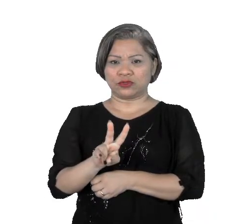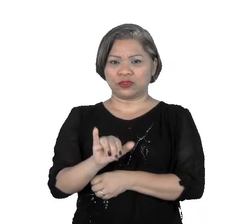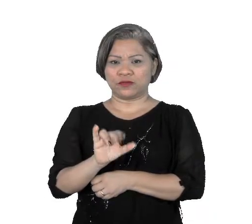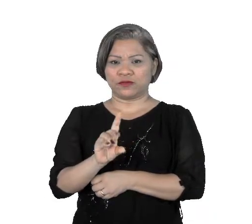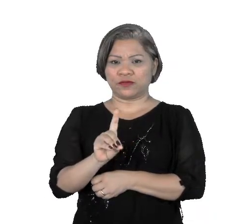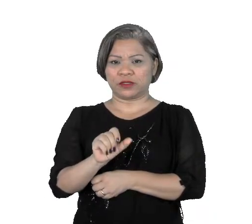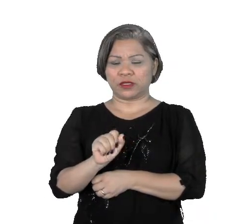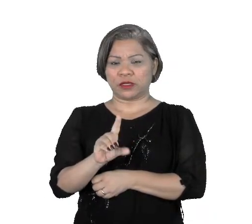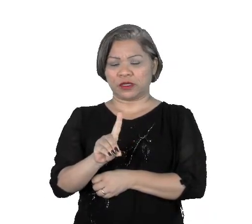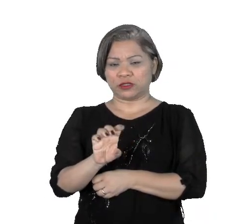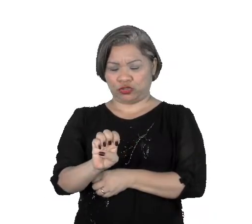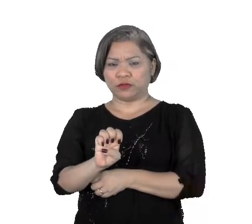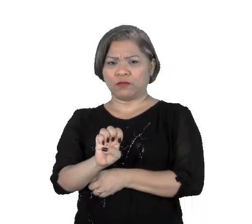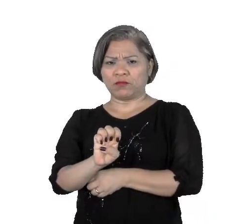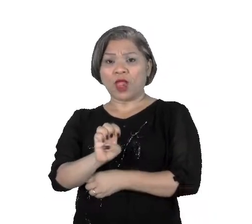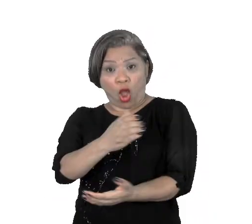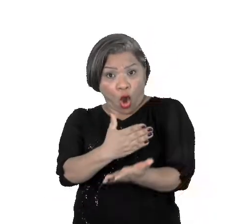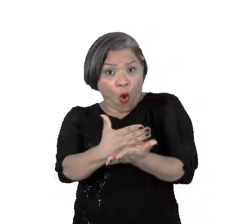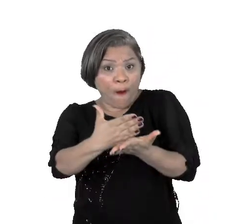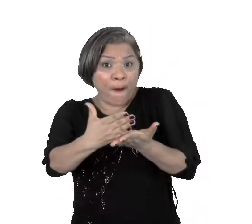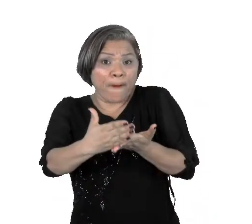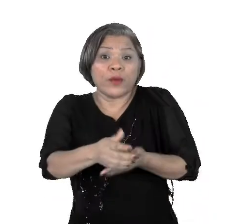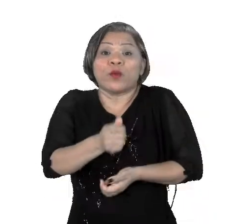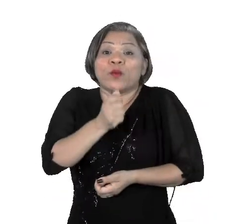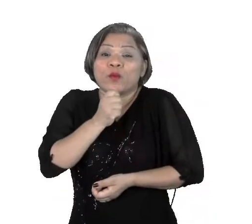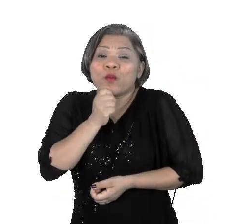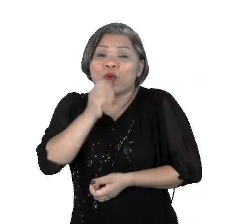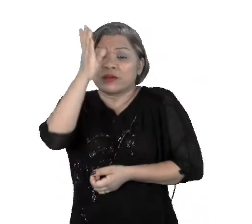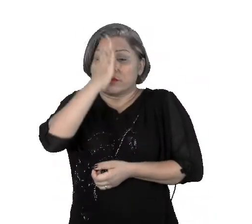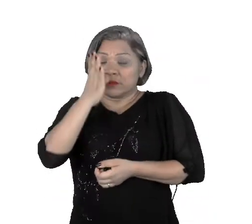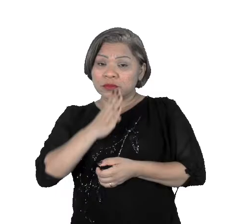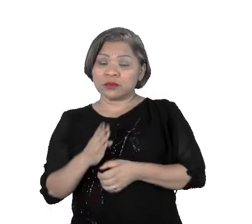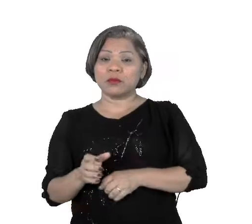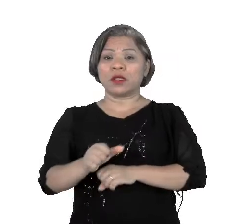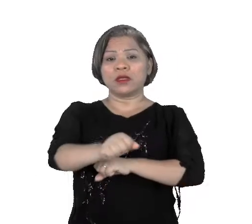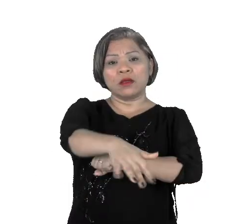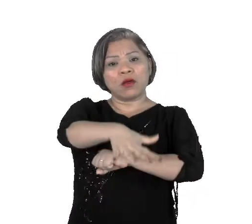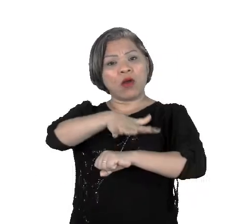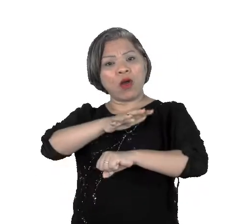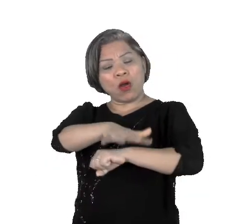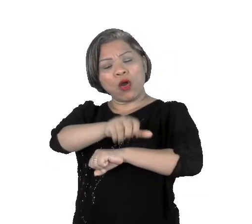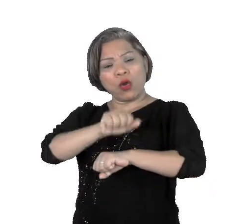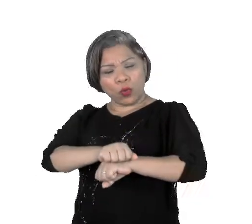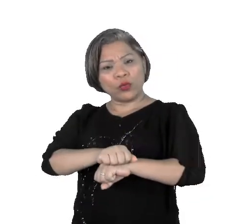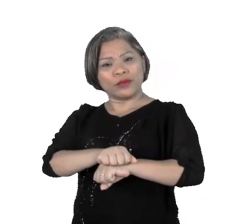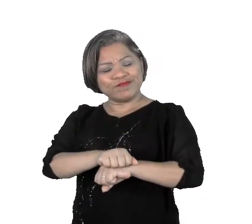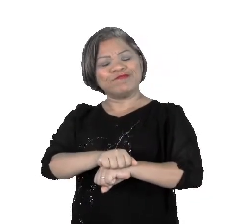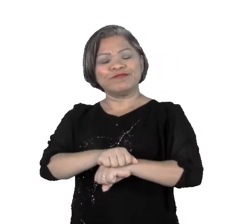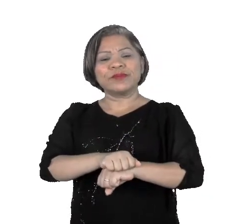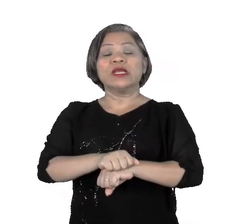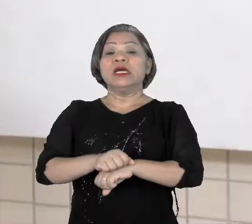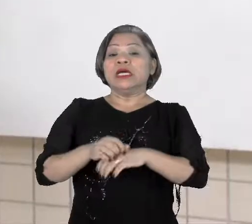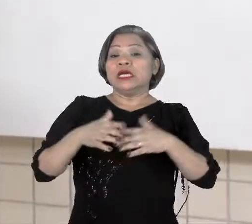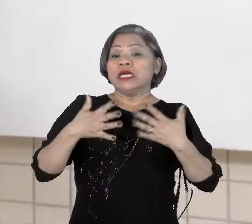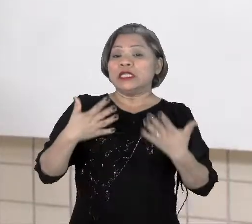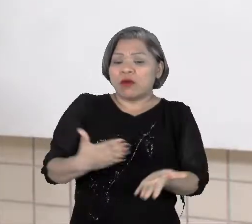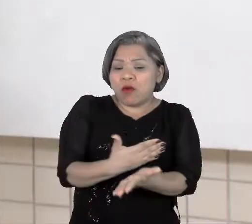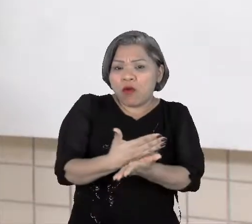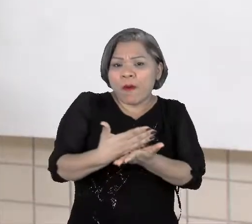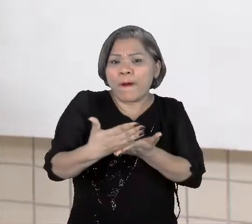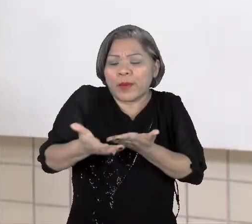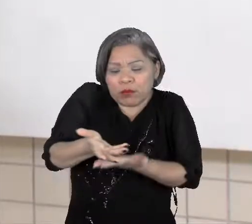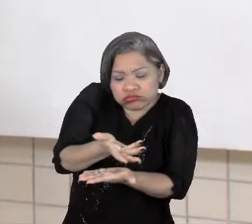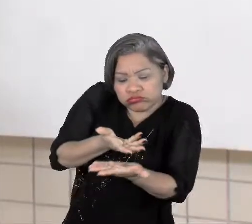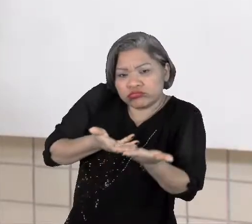ainda durante o Brasil colônia, certo? E ele está inteiramente ligado ao ciclo do ouro, tá? Entre o ano